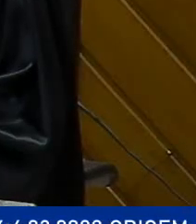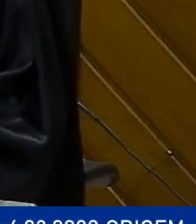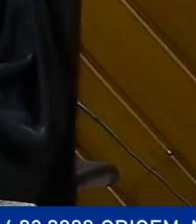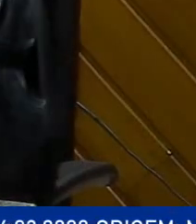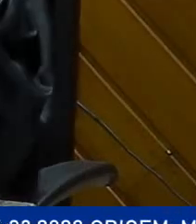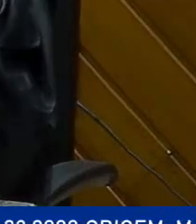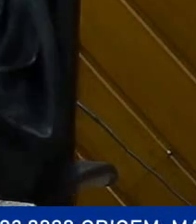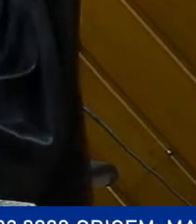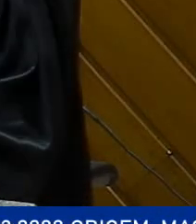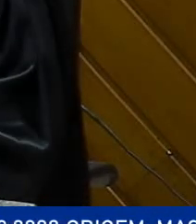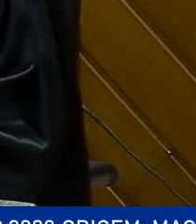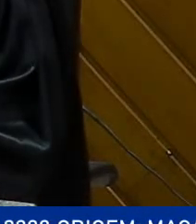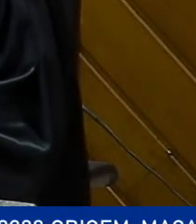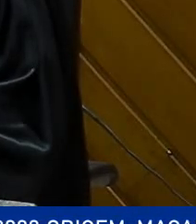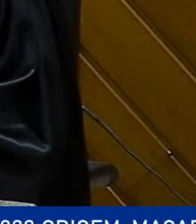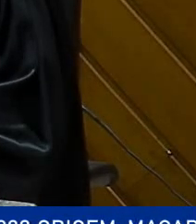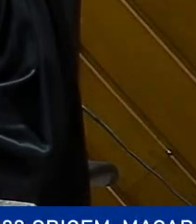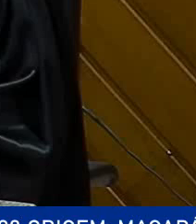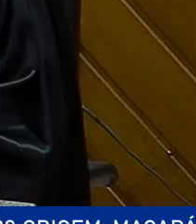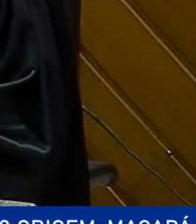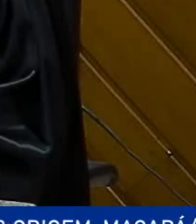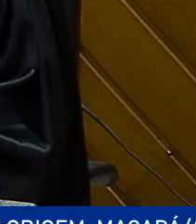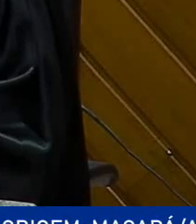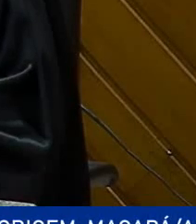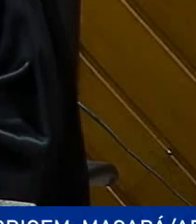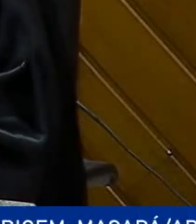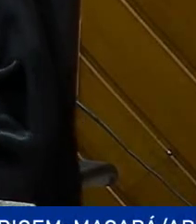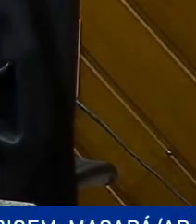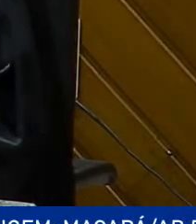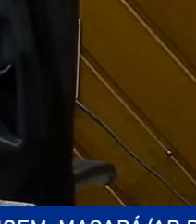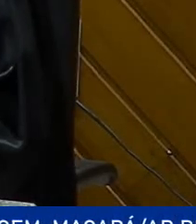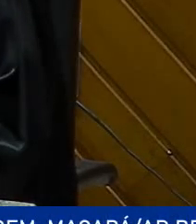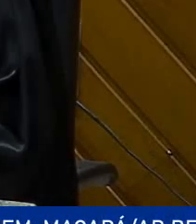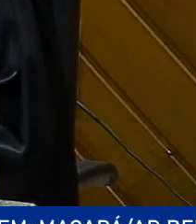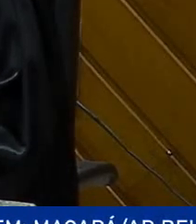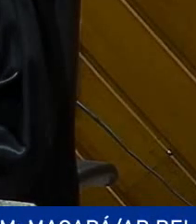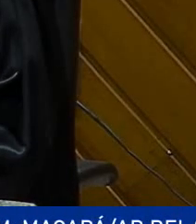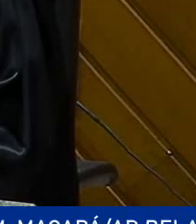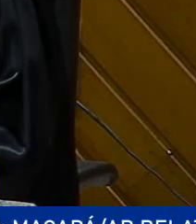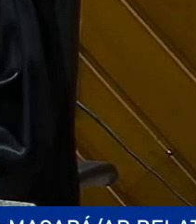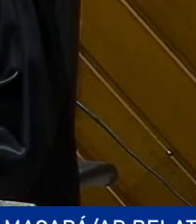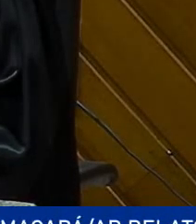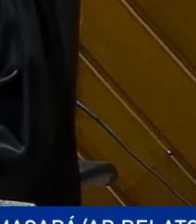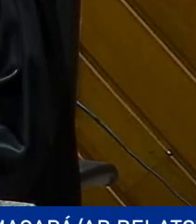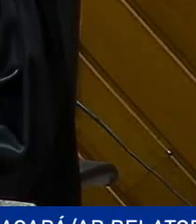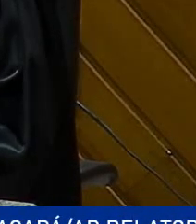para dispensar a leitura, está na íntegra, foram apontados pelo NACEP.